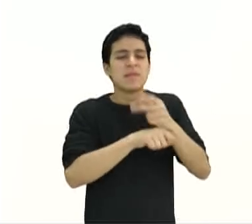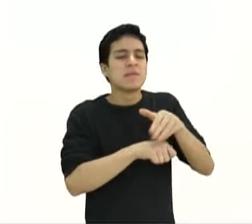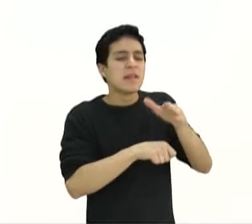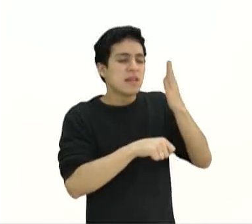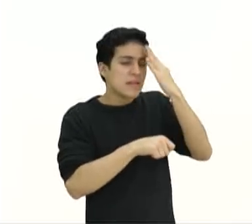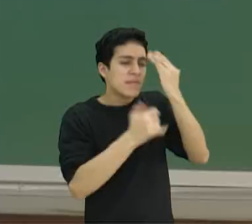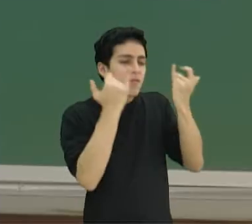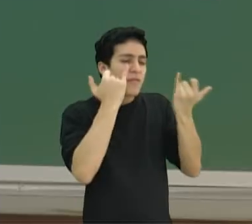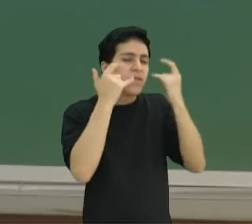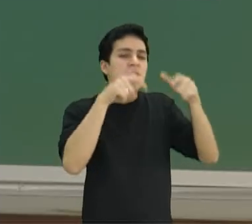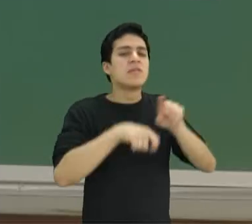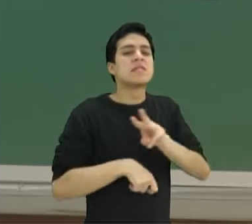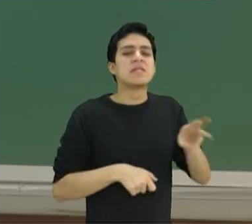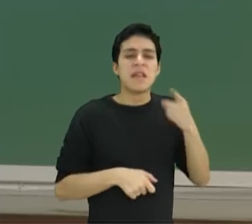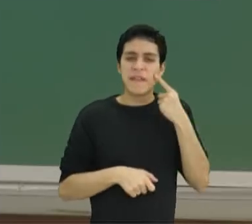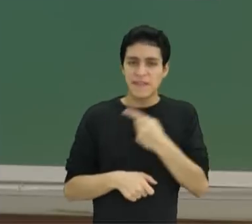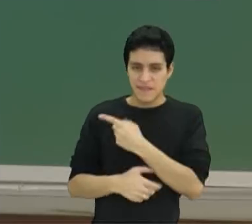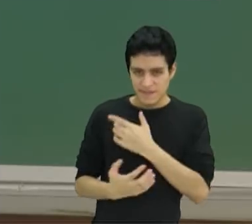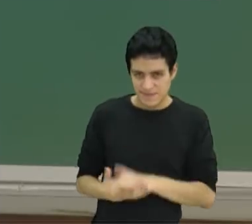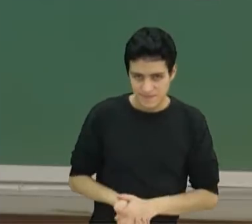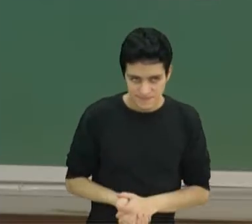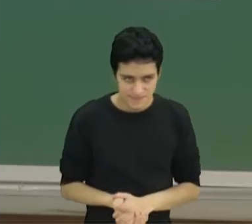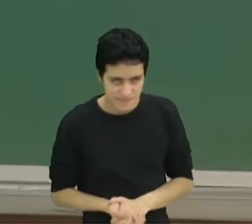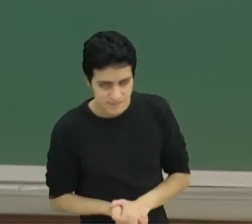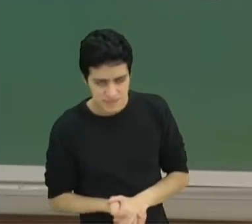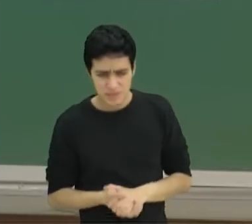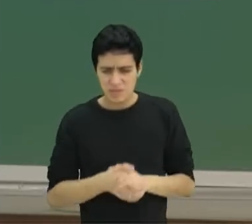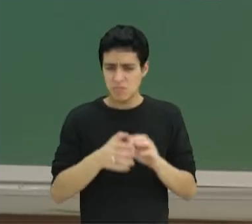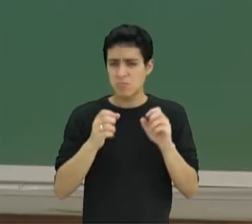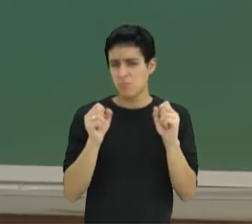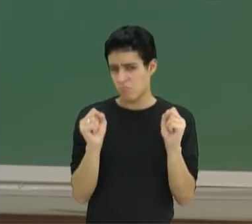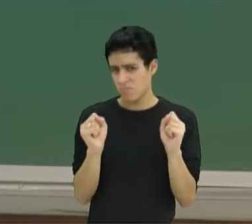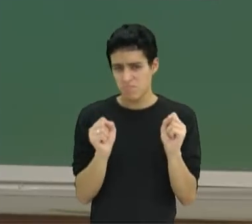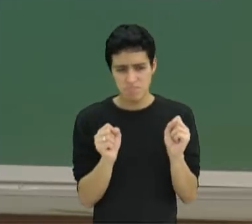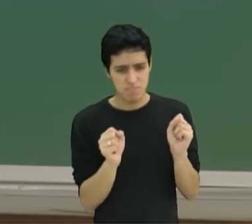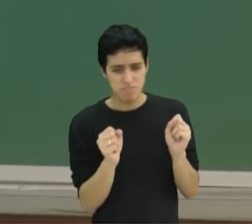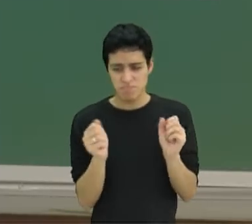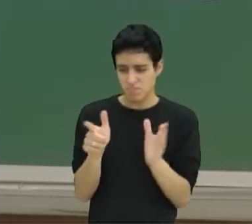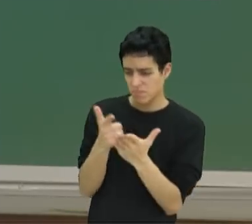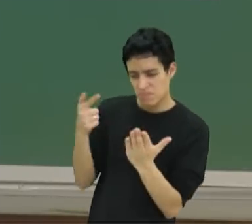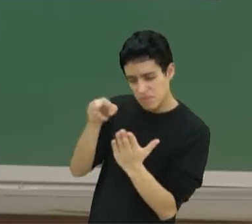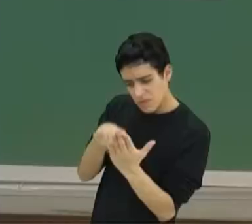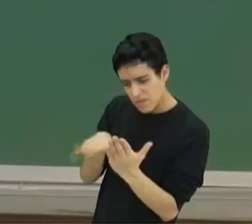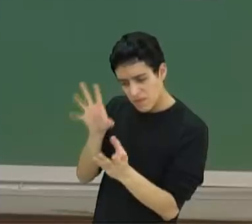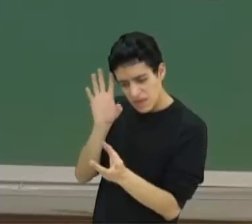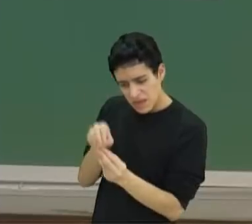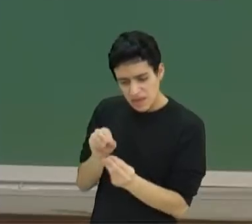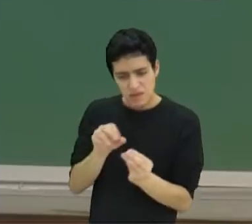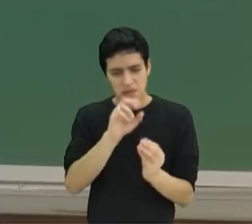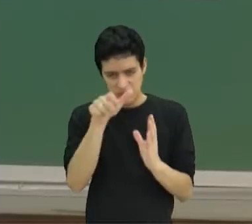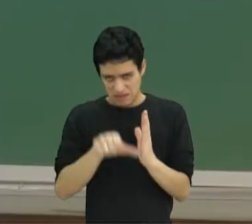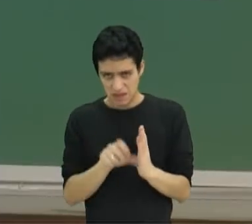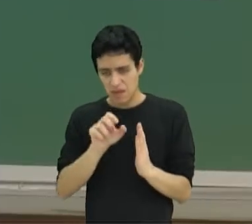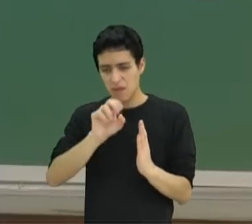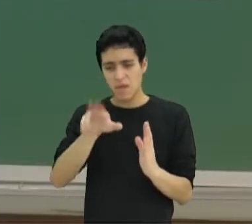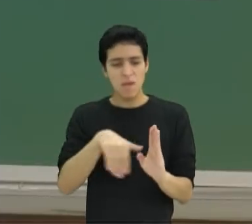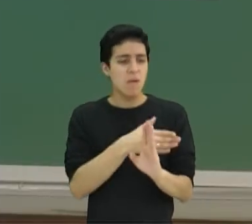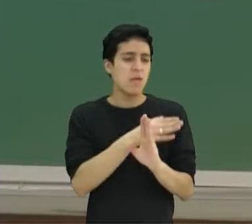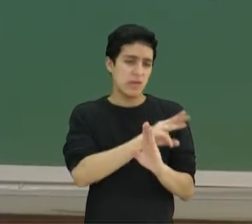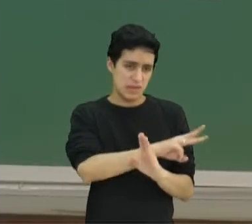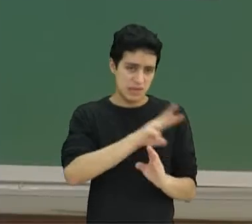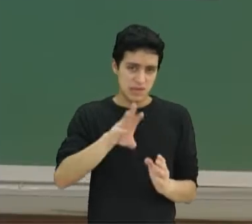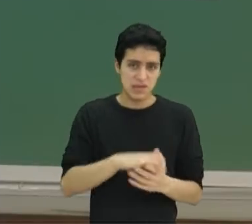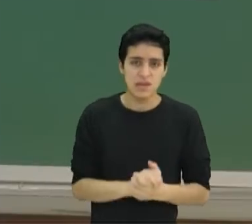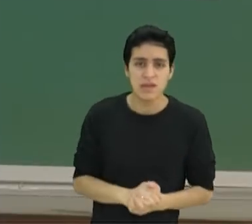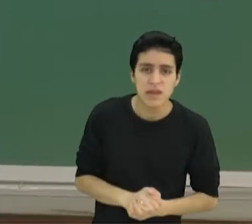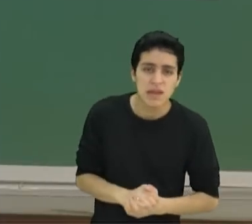carolina.vigna.com.br. Você pode encontrar esse ensaio tanto no Jornal Rascunho como nesse site e outros materiais sobre literatura. Legal